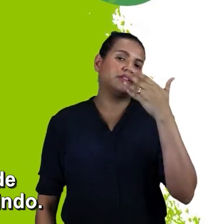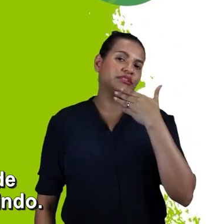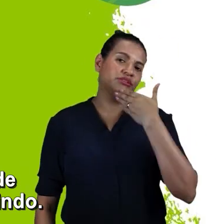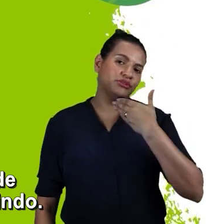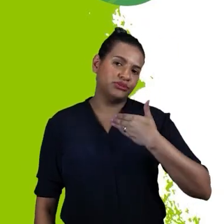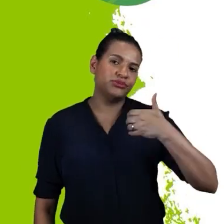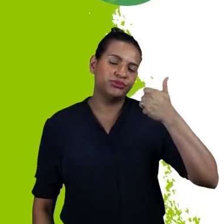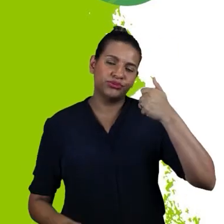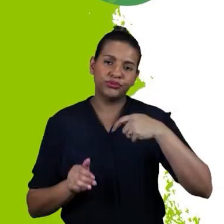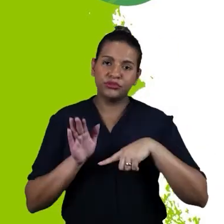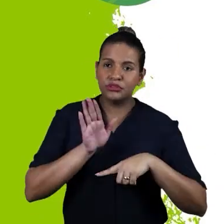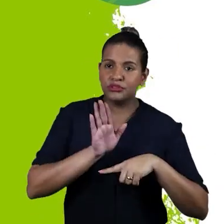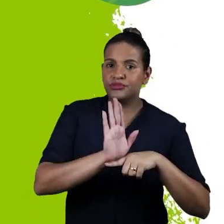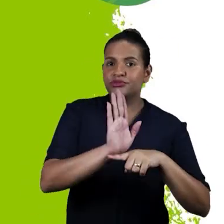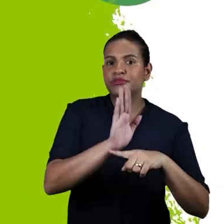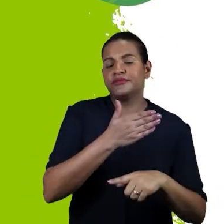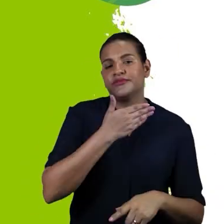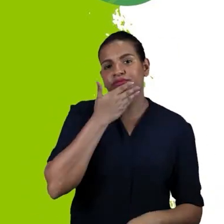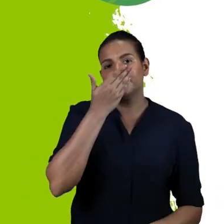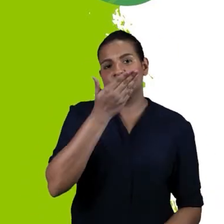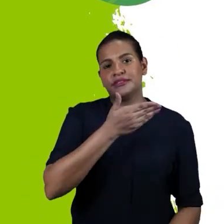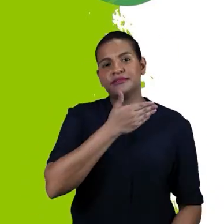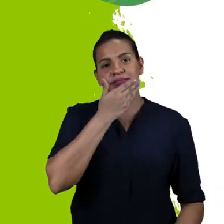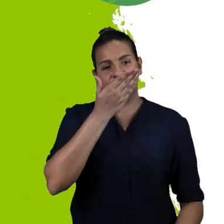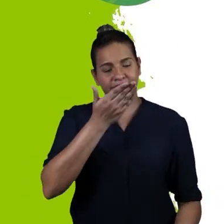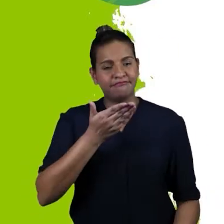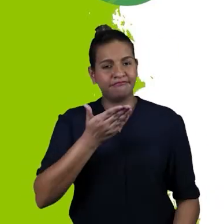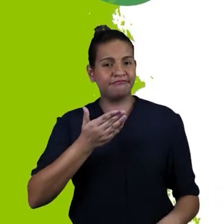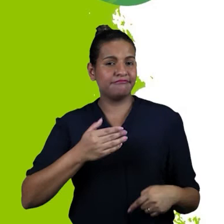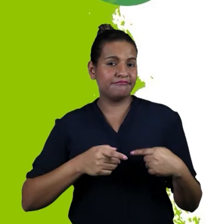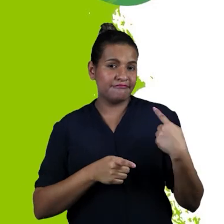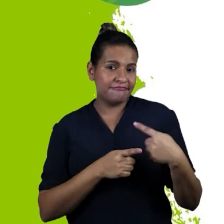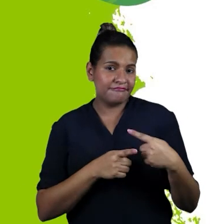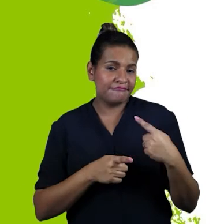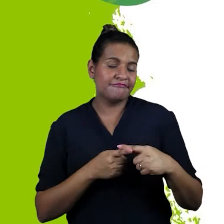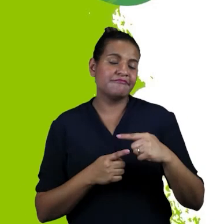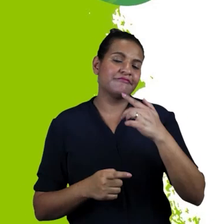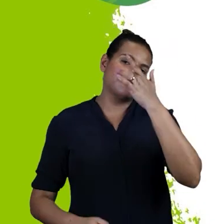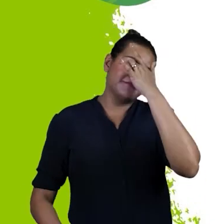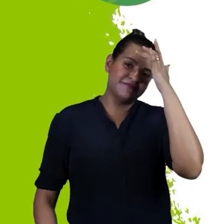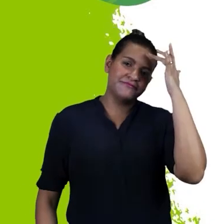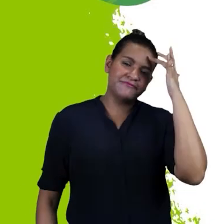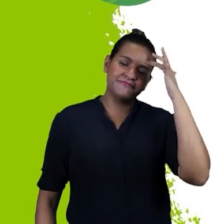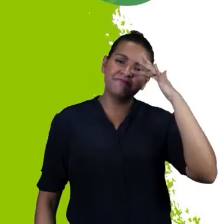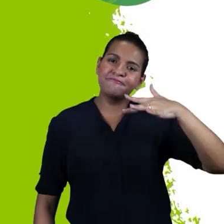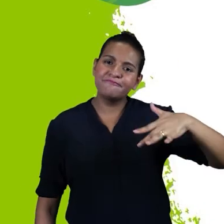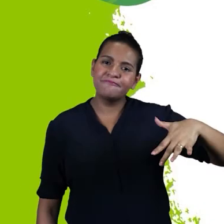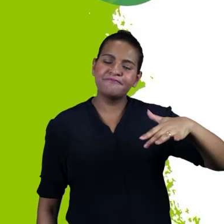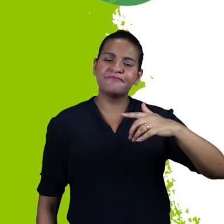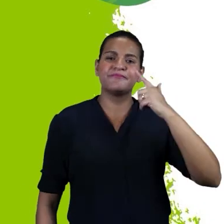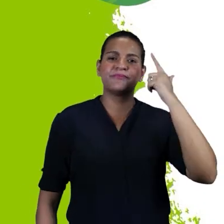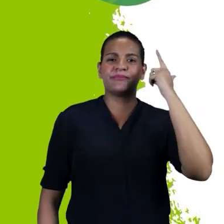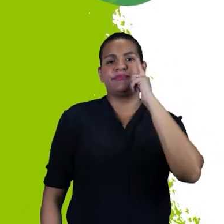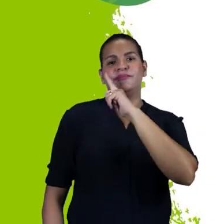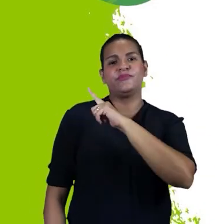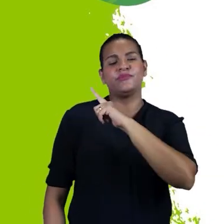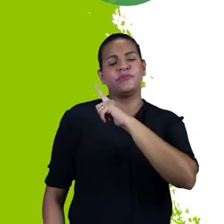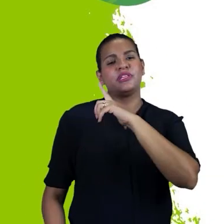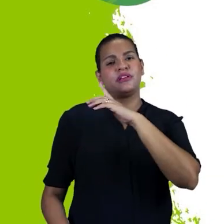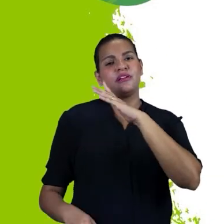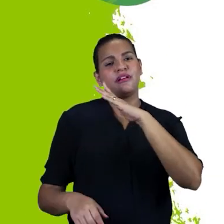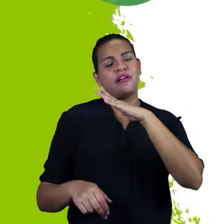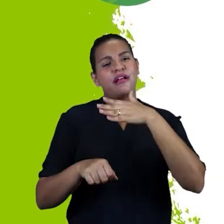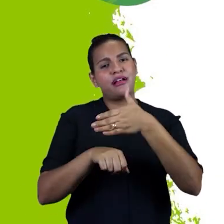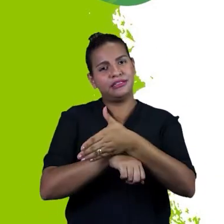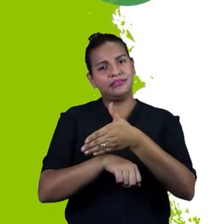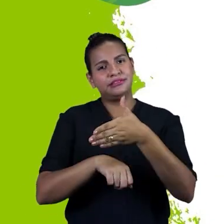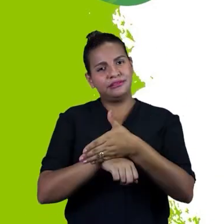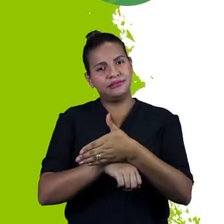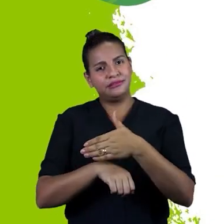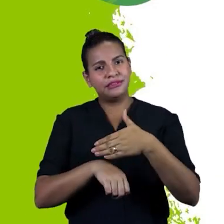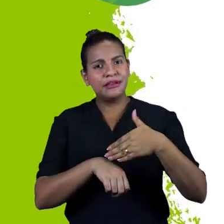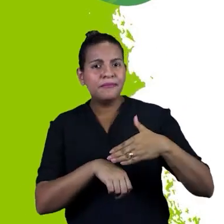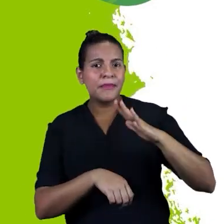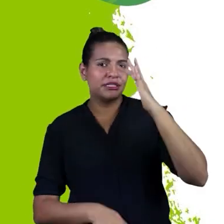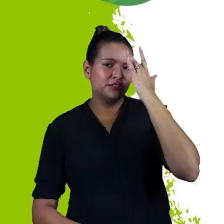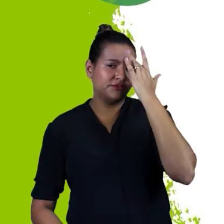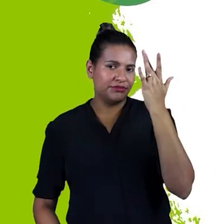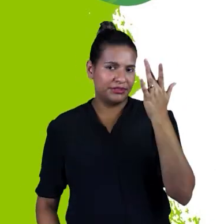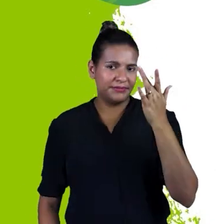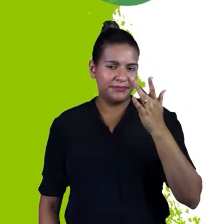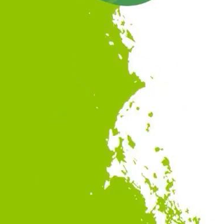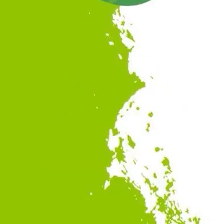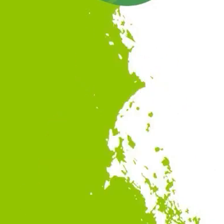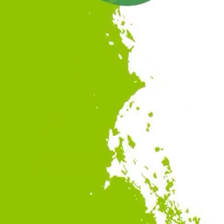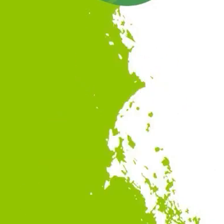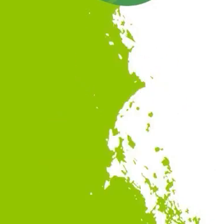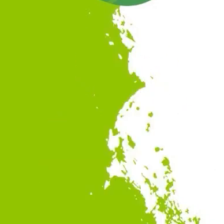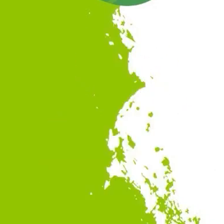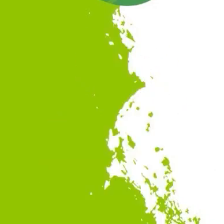ela está ouvindo. Então, eu acho que está facilitando nesse sentido das pessoas terem acesso a